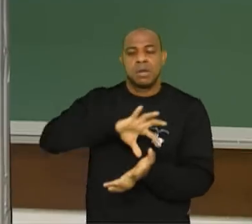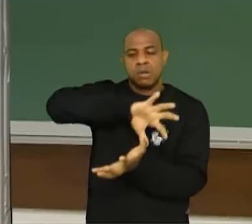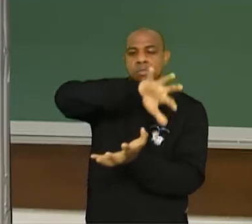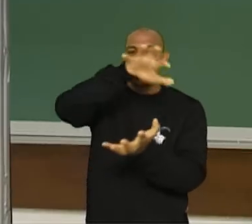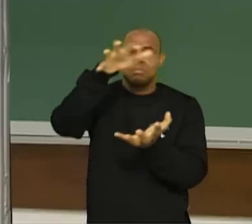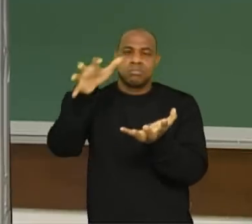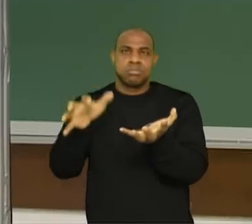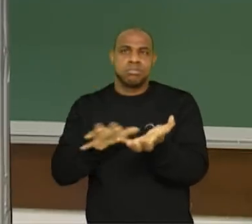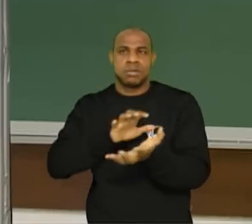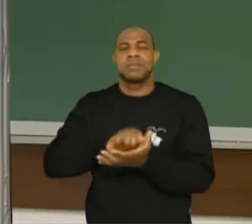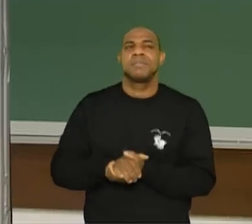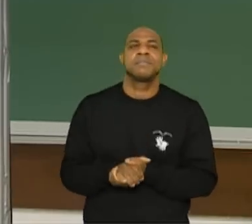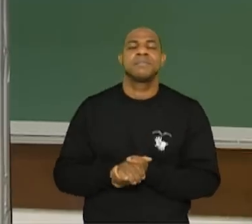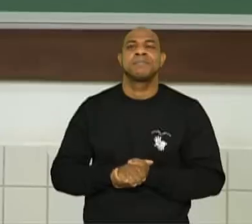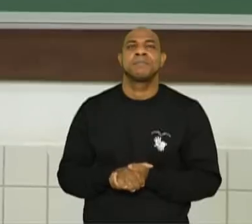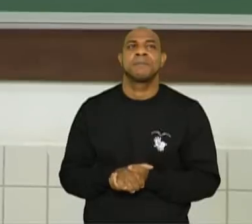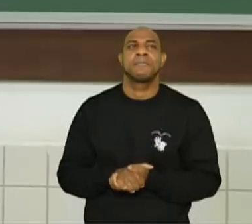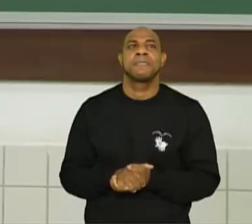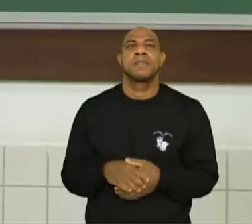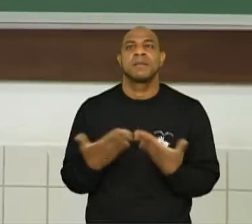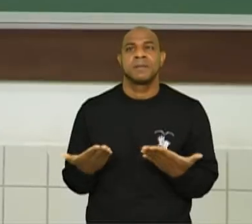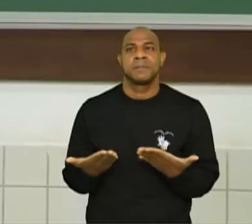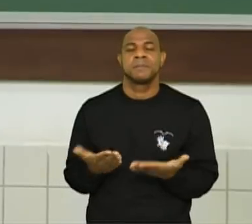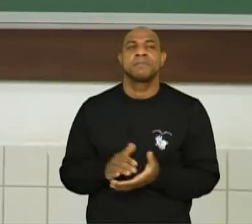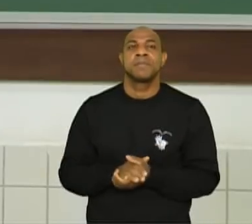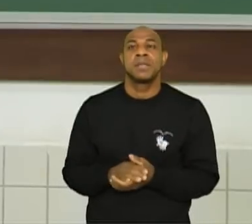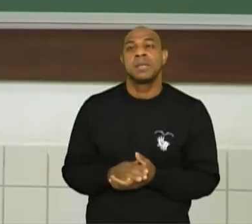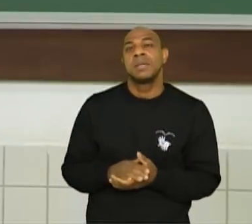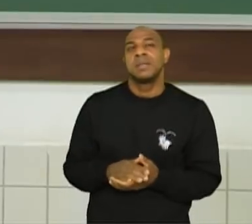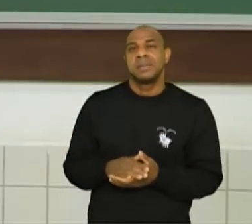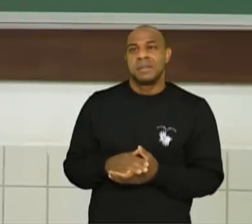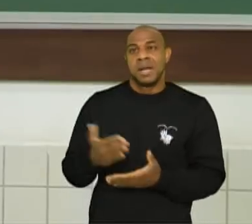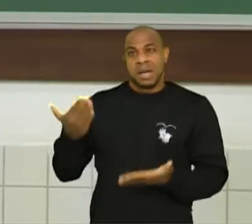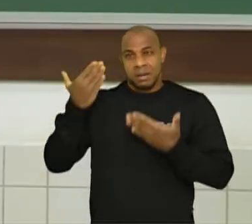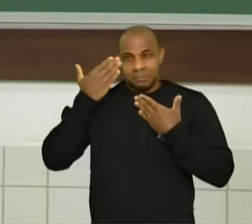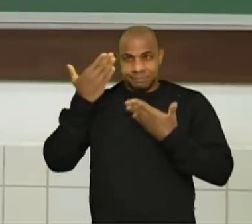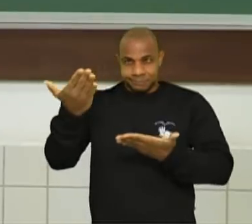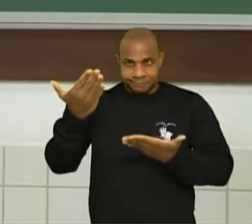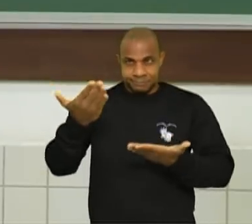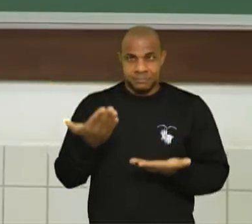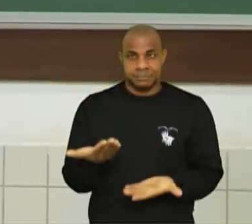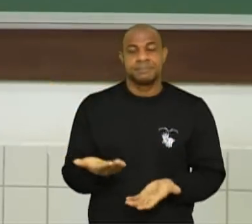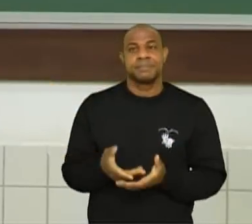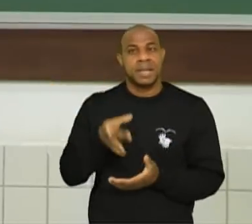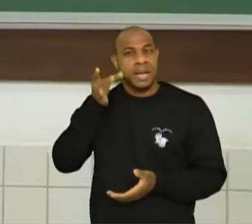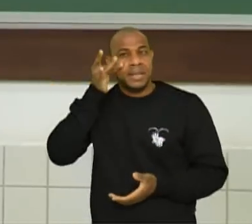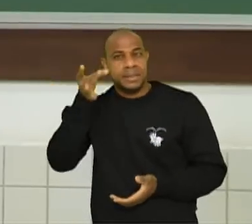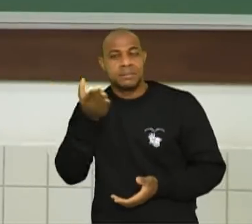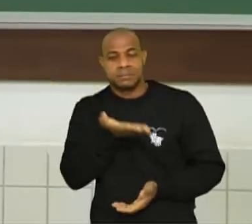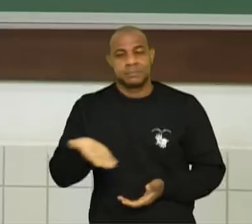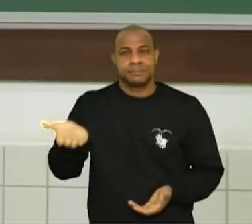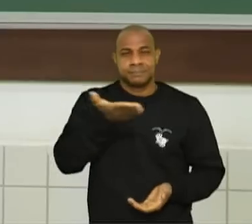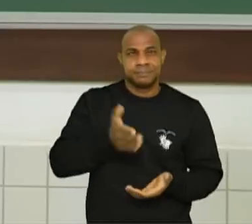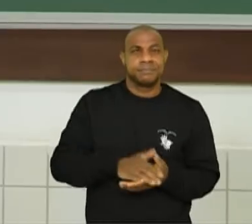formar a chamada biosfera, beleza? Pessoal, mais uma vez agradeço a atenção de vocês,